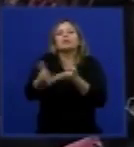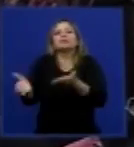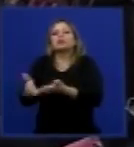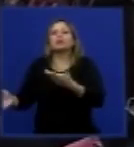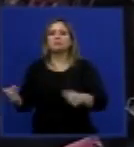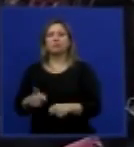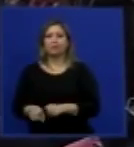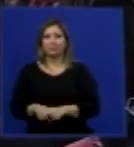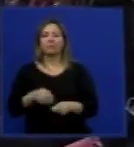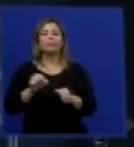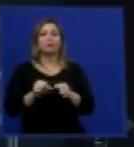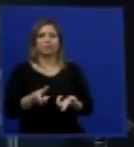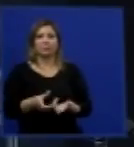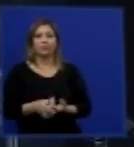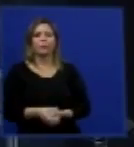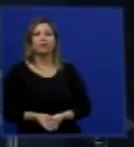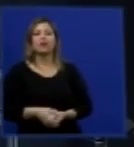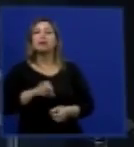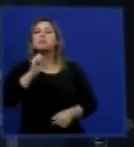pneus não forem